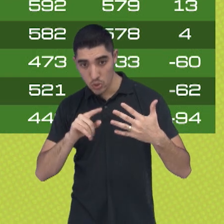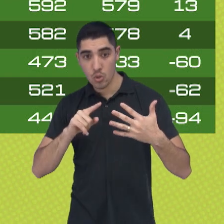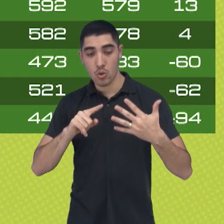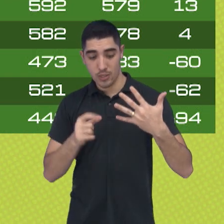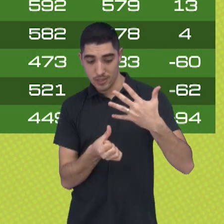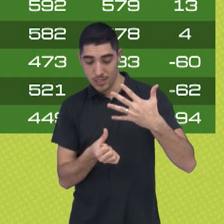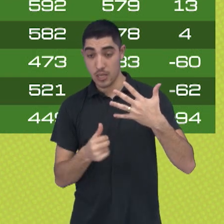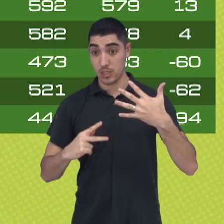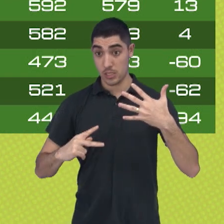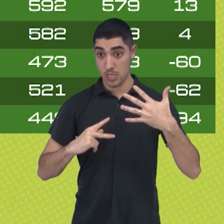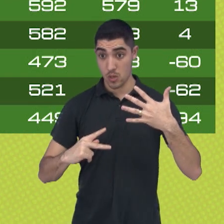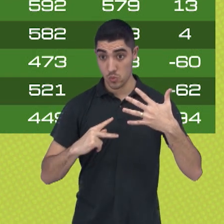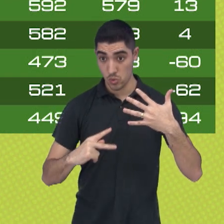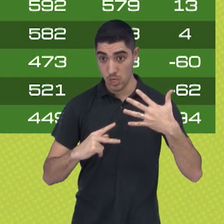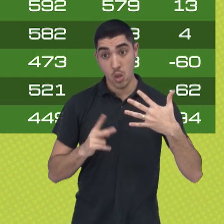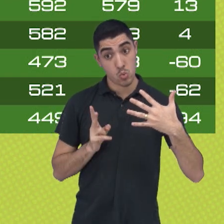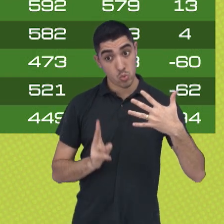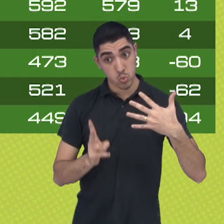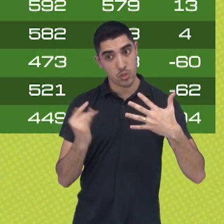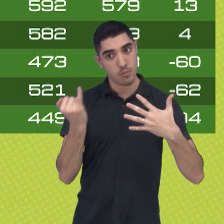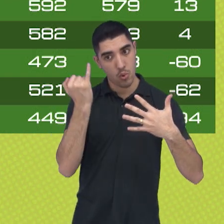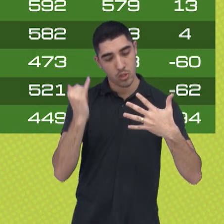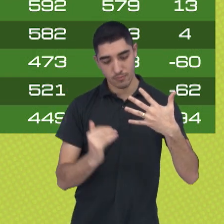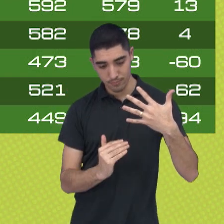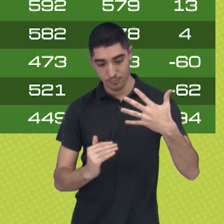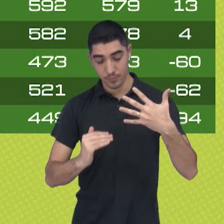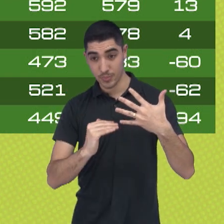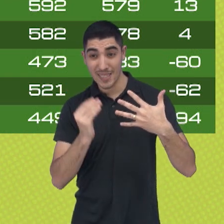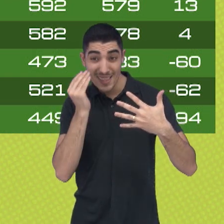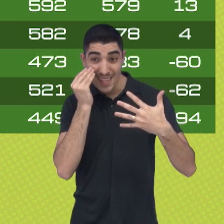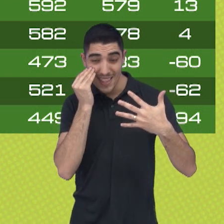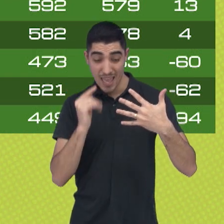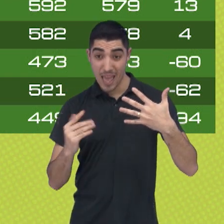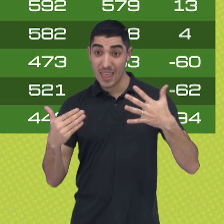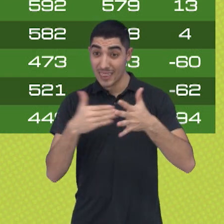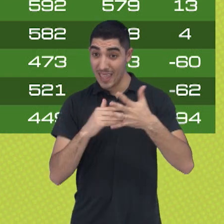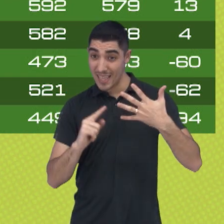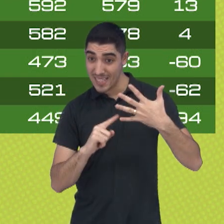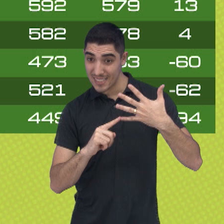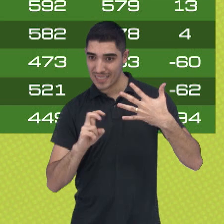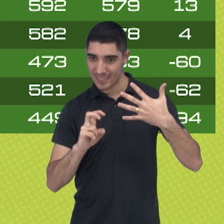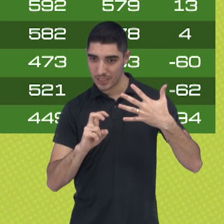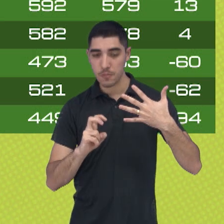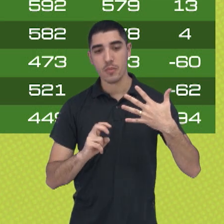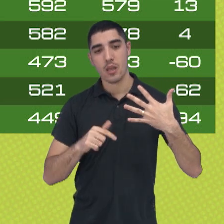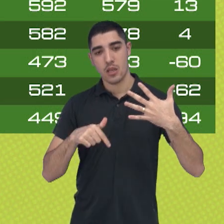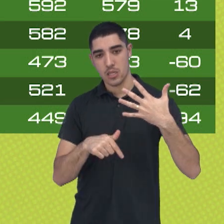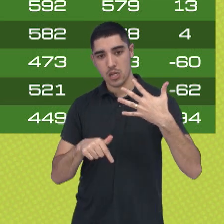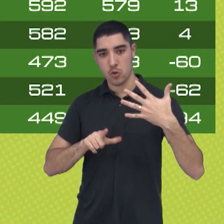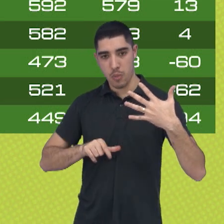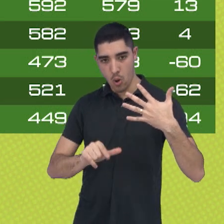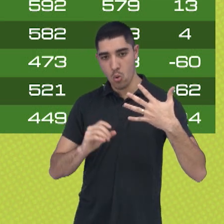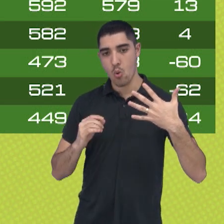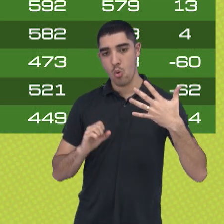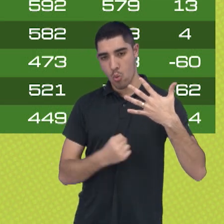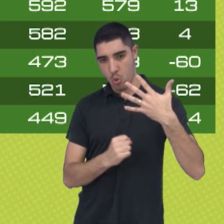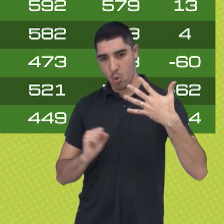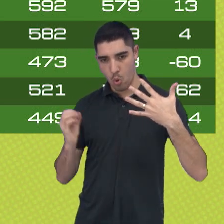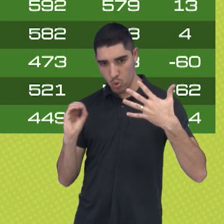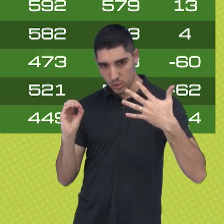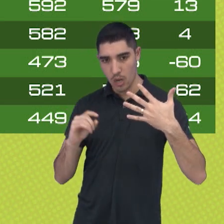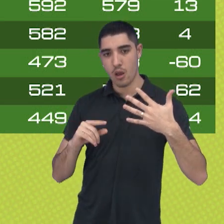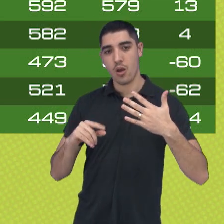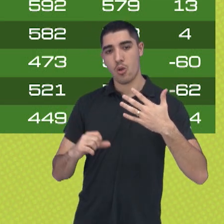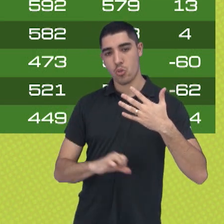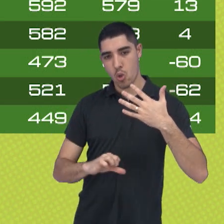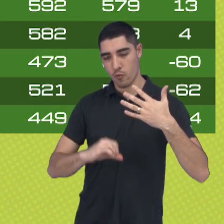mantém. Lembrando que é interessante o São José, de repente, ficar pelo menos entre os 5 primeiros. 7º Bauru, 8º Osasco, 9º Mogi